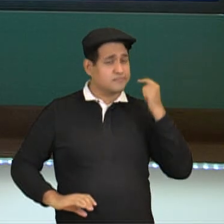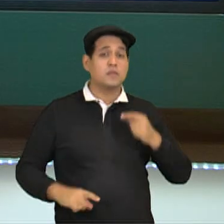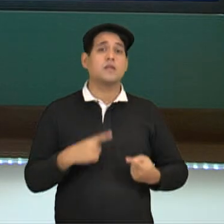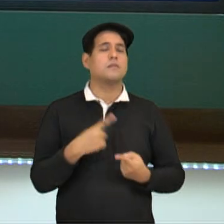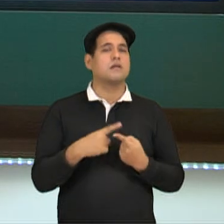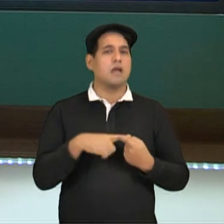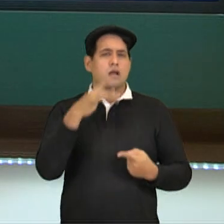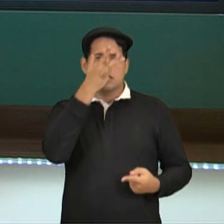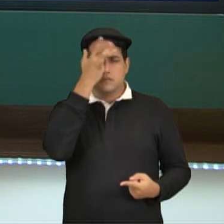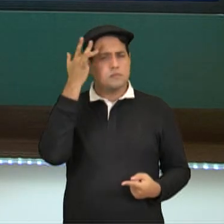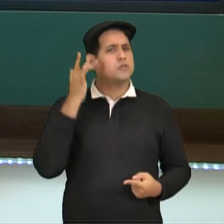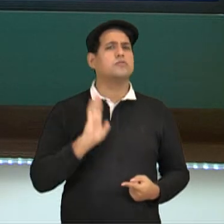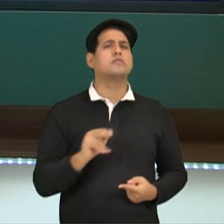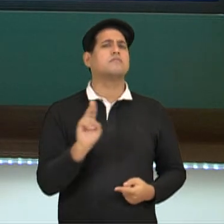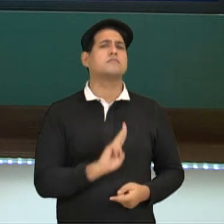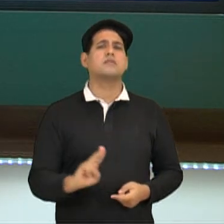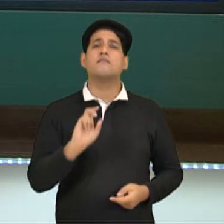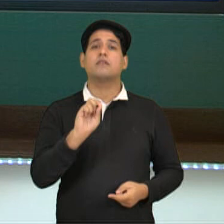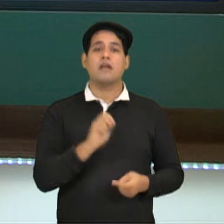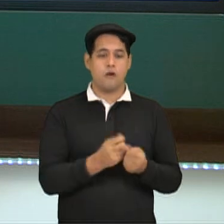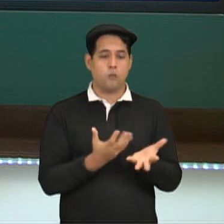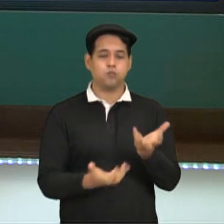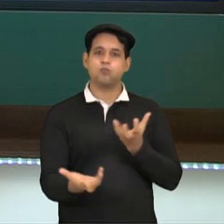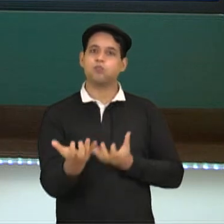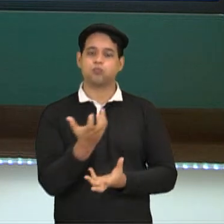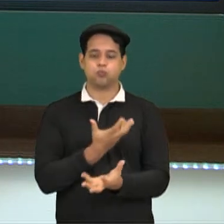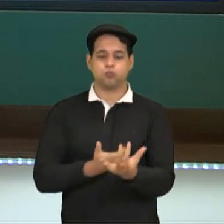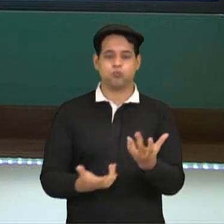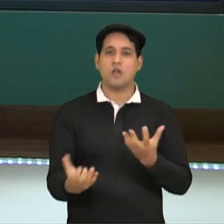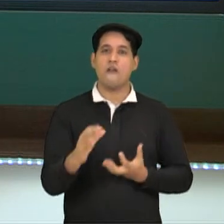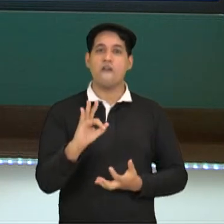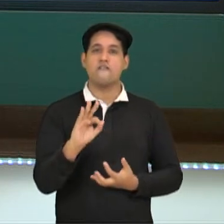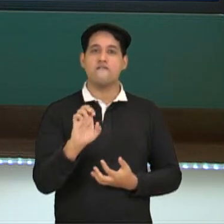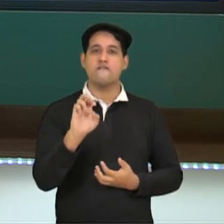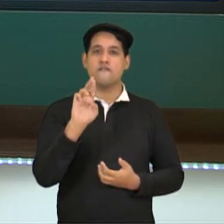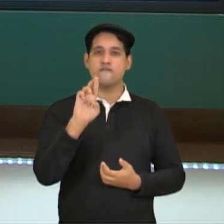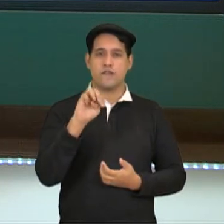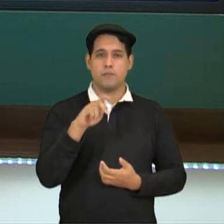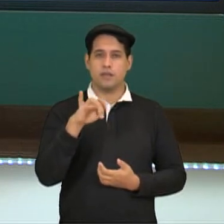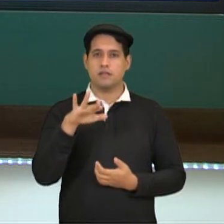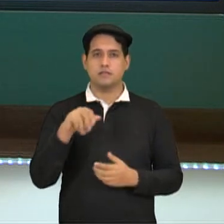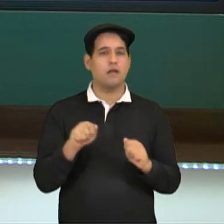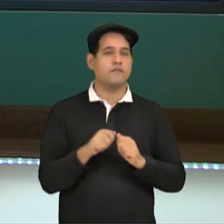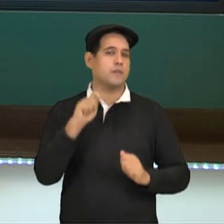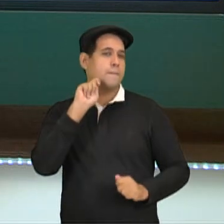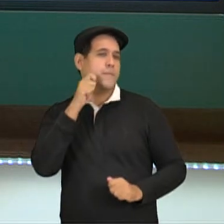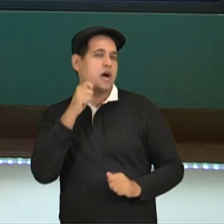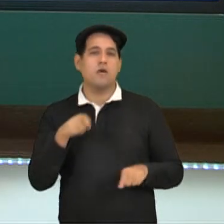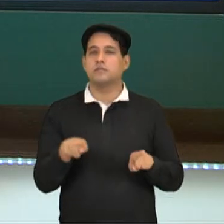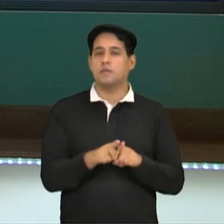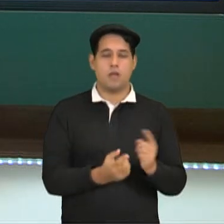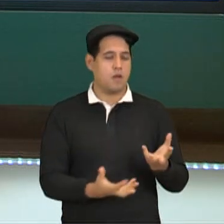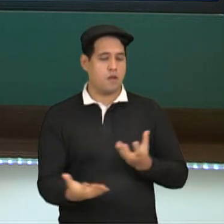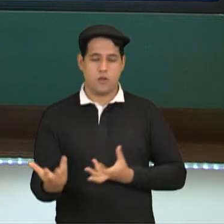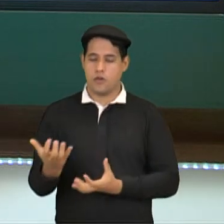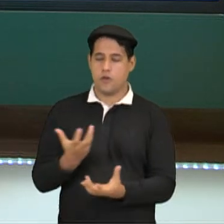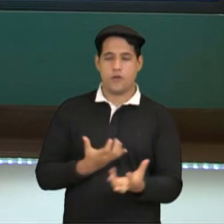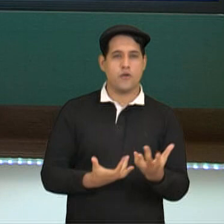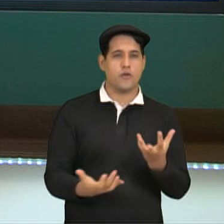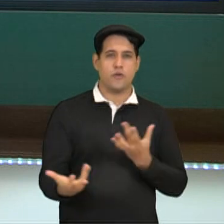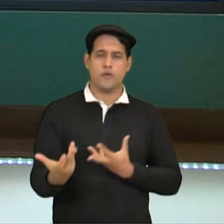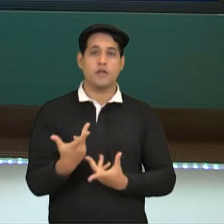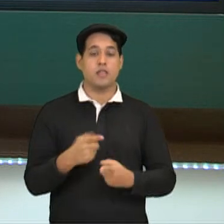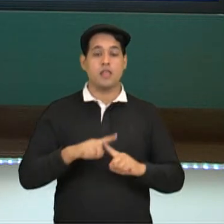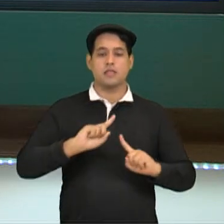faziam o uso, né, de fermentação de grãos para fazer pão, para fazer fermentação.